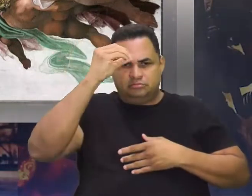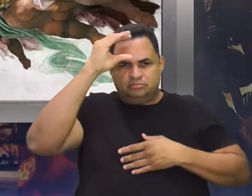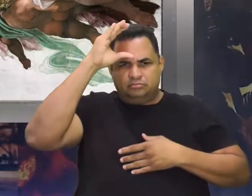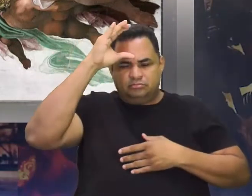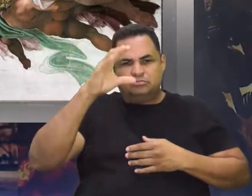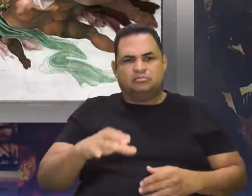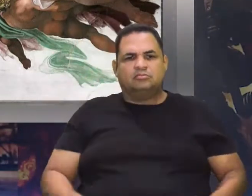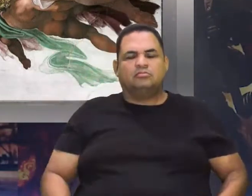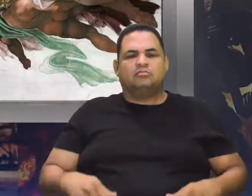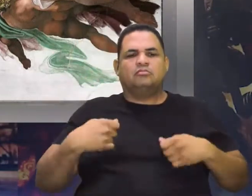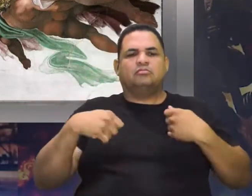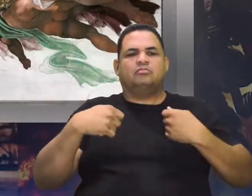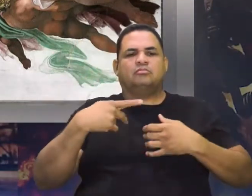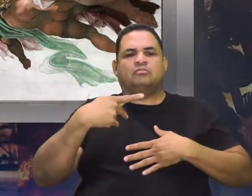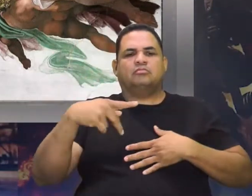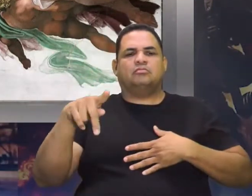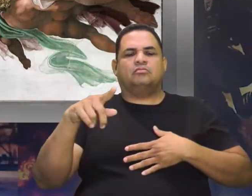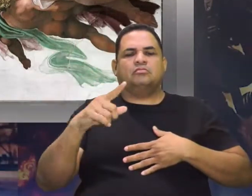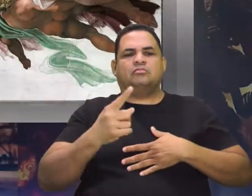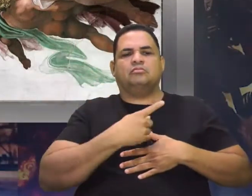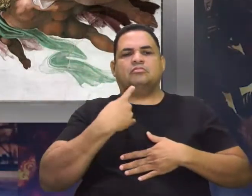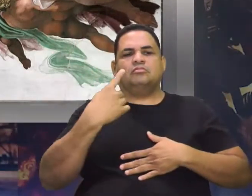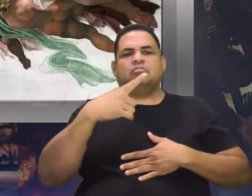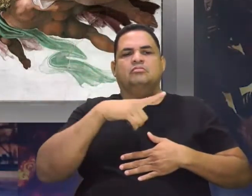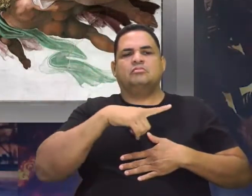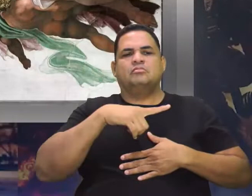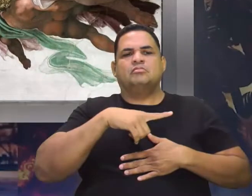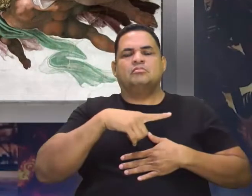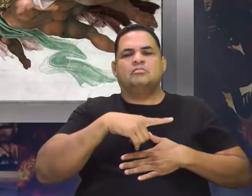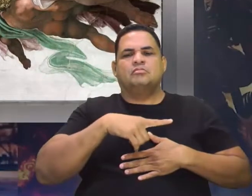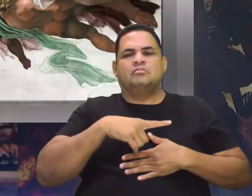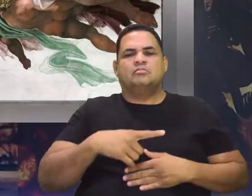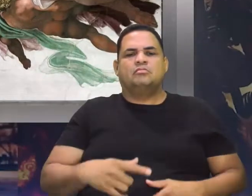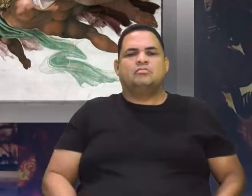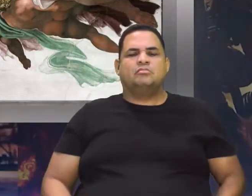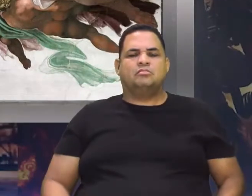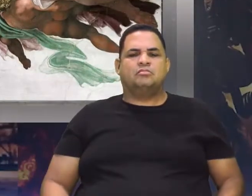conhecimento necessário para nós termos.